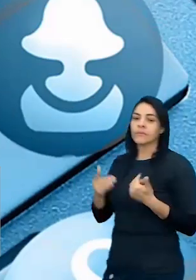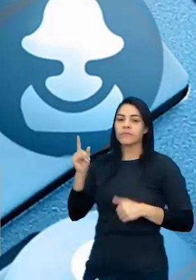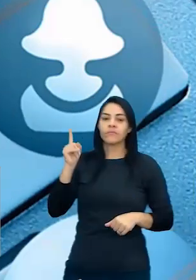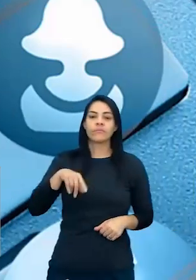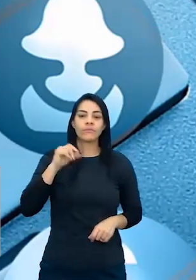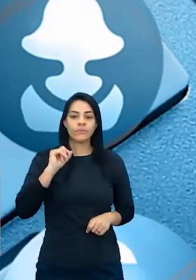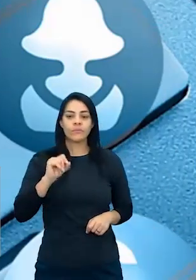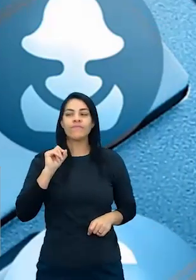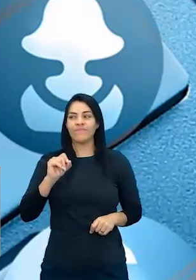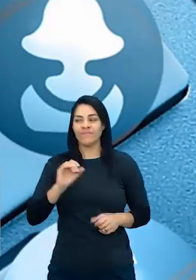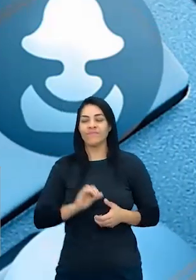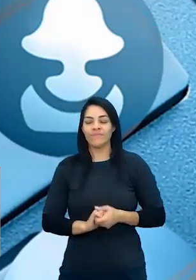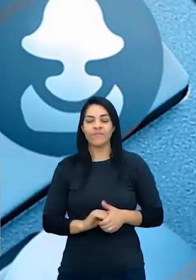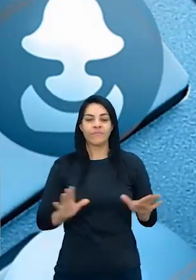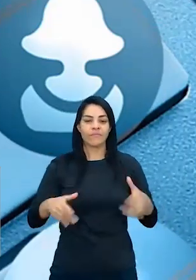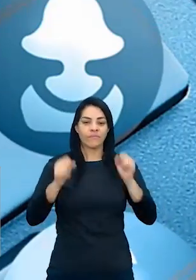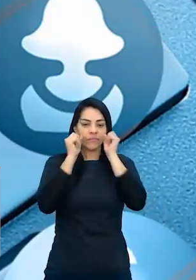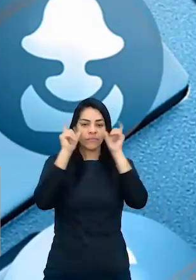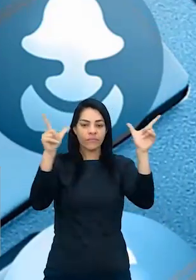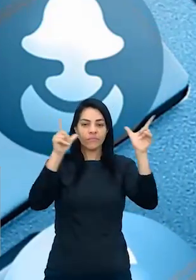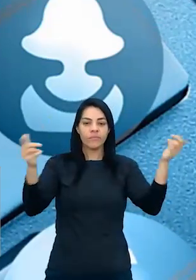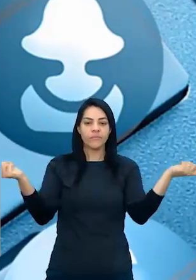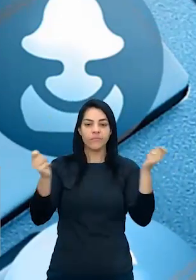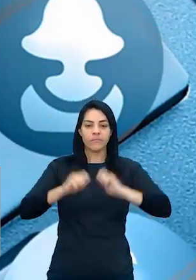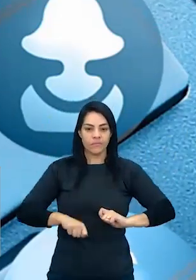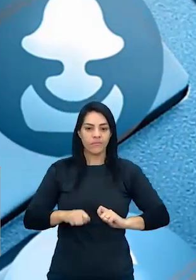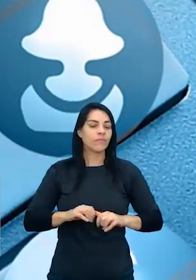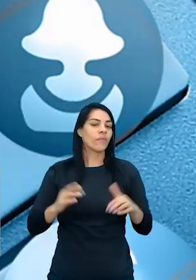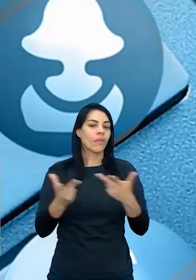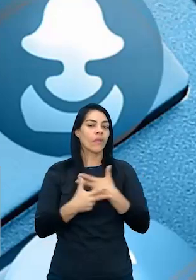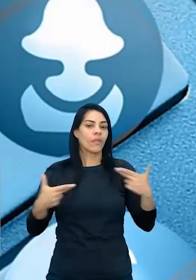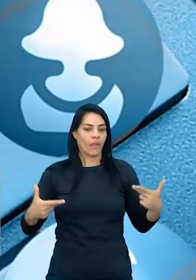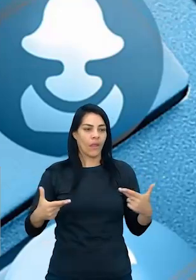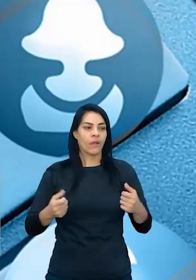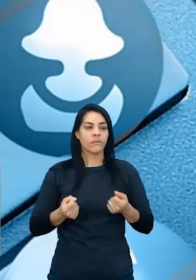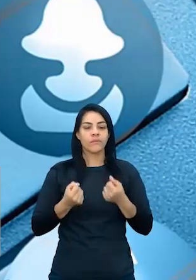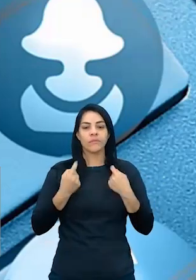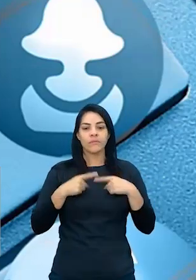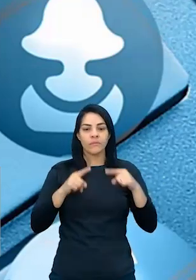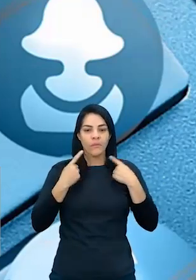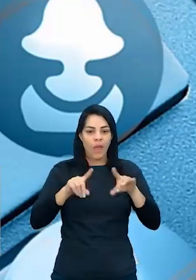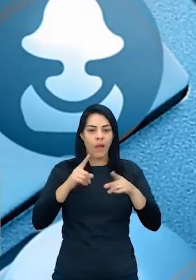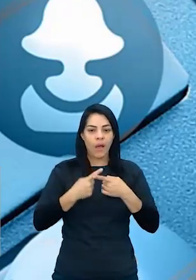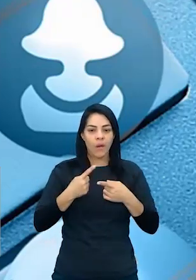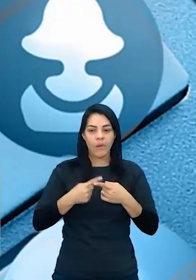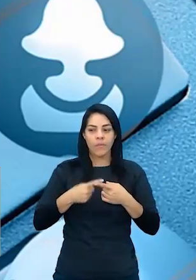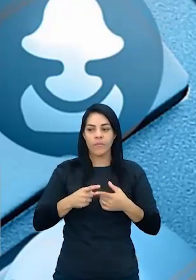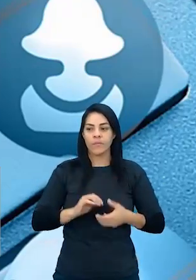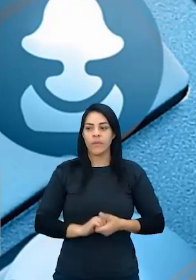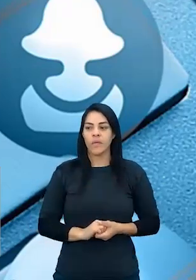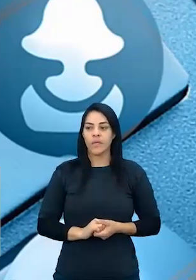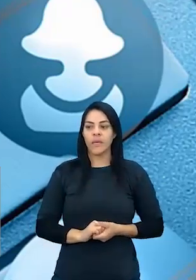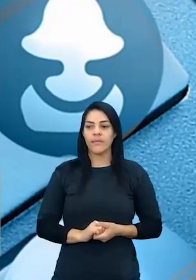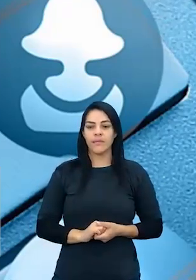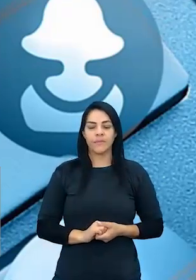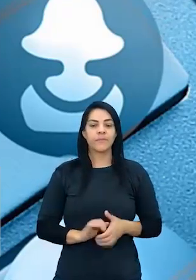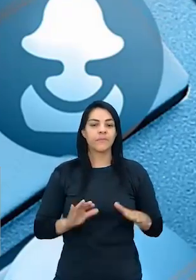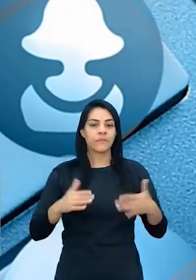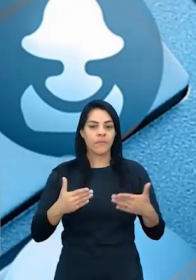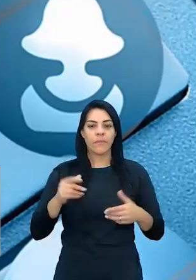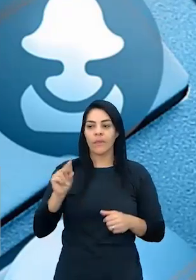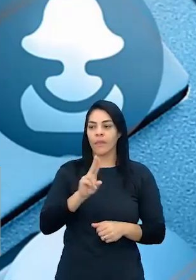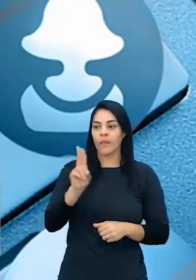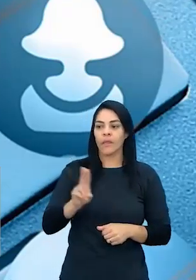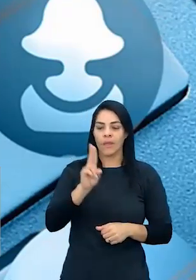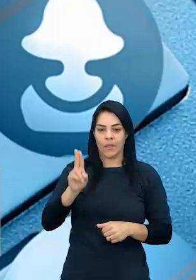esse conhecimento e despertar essa capacidade de autocrítica. Né? Porque, como você colocou, Ana, o uso dessa